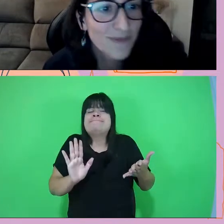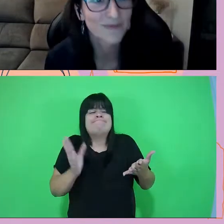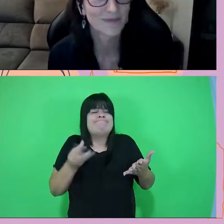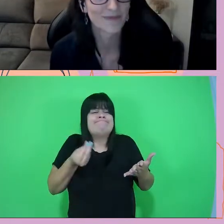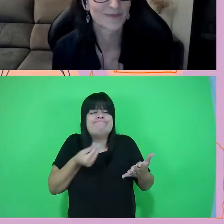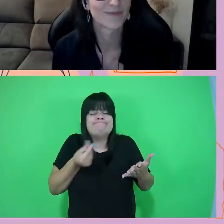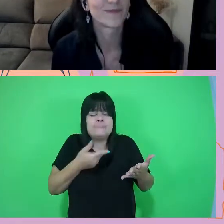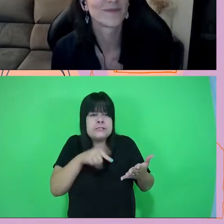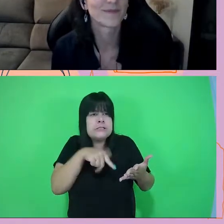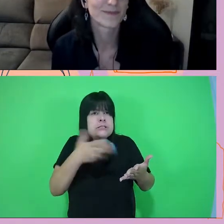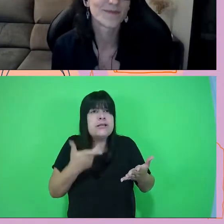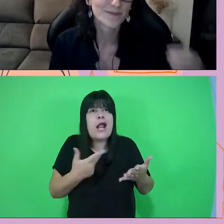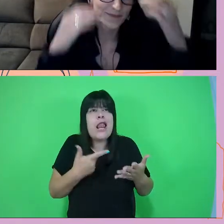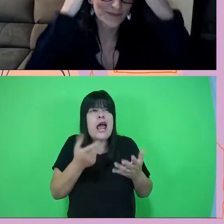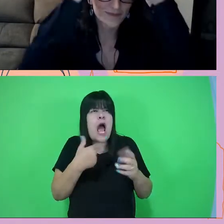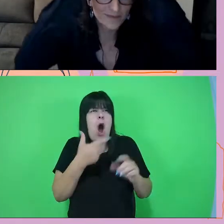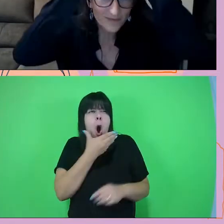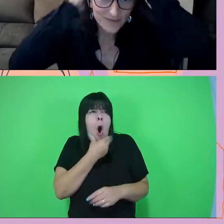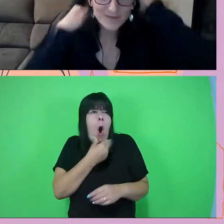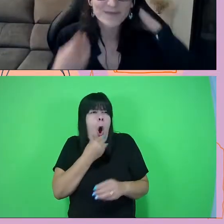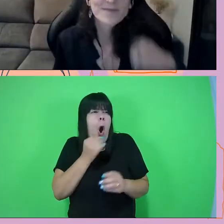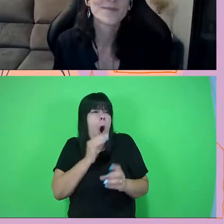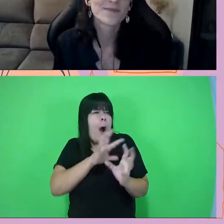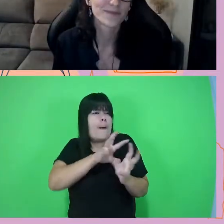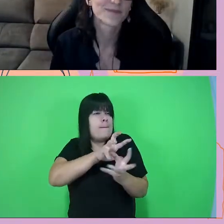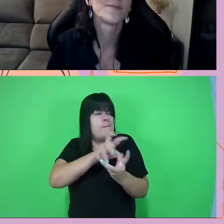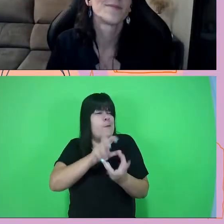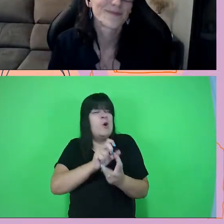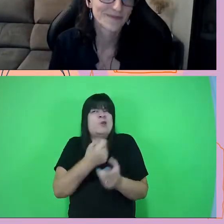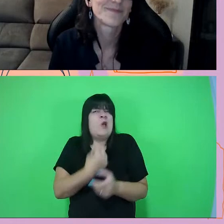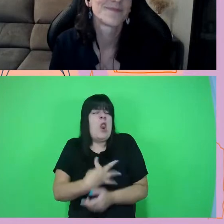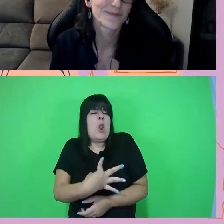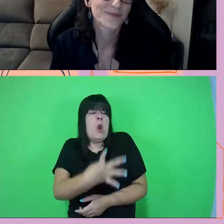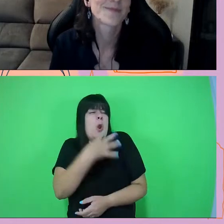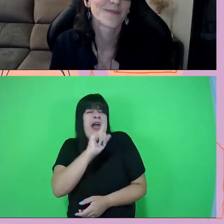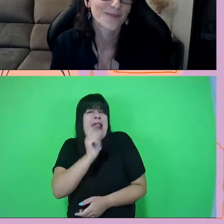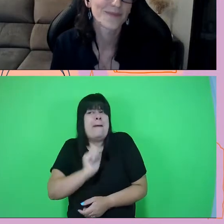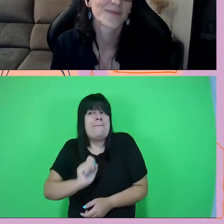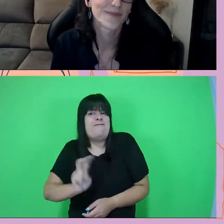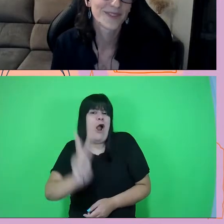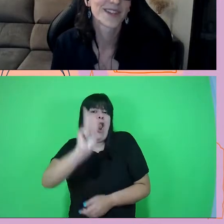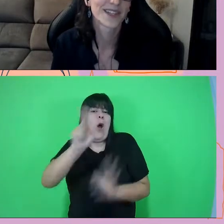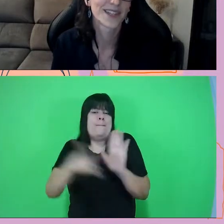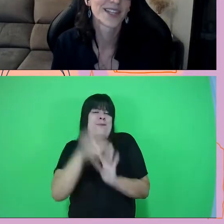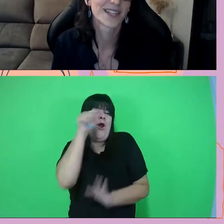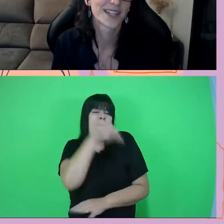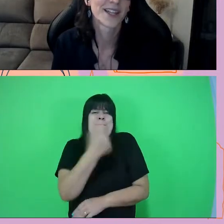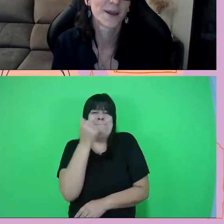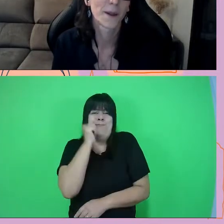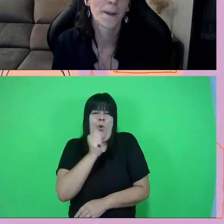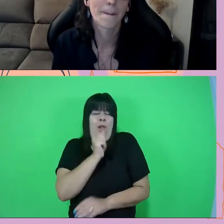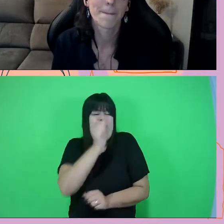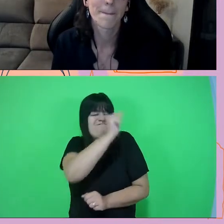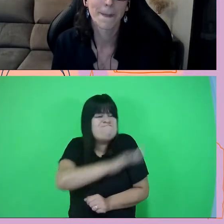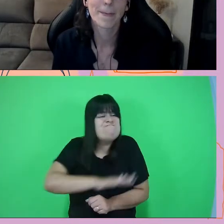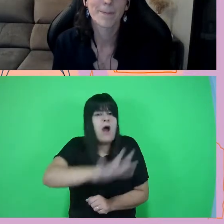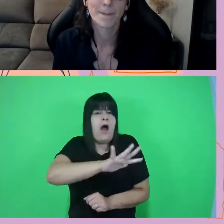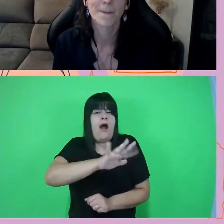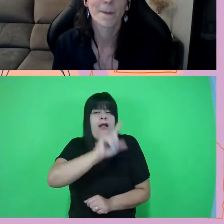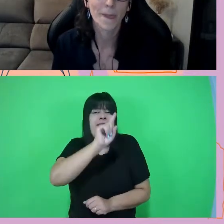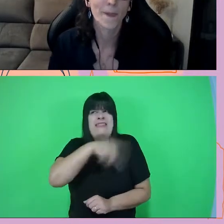muitas vezes que o mundo masculino acaba não, né, reconhecendo, né, o valor dessas mulheres nesses espaços que são